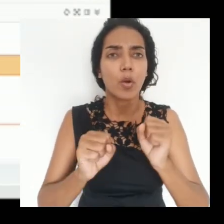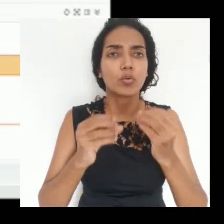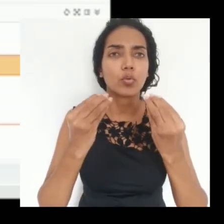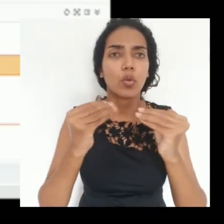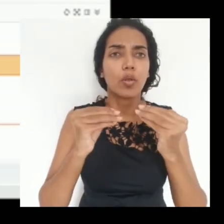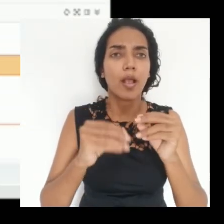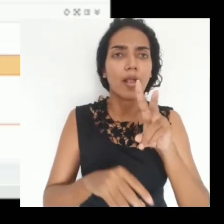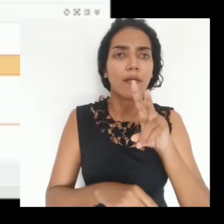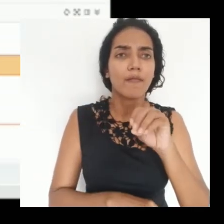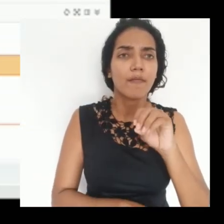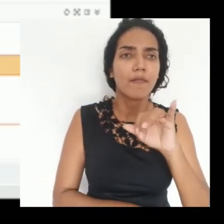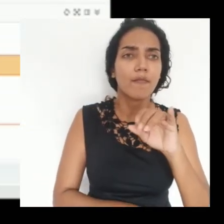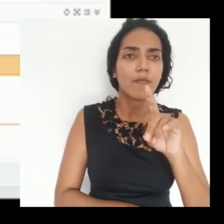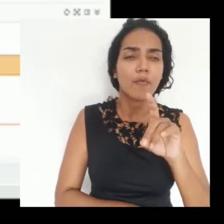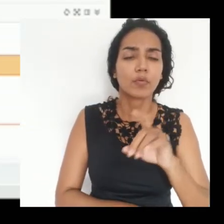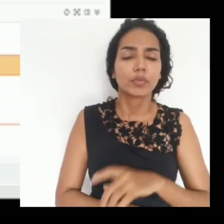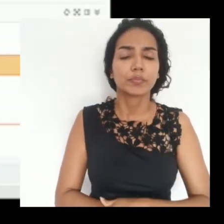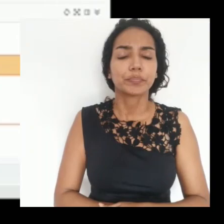adicionar,